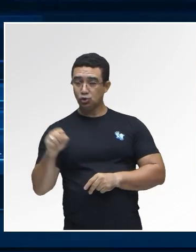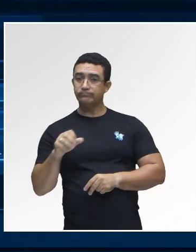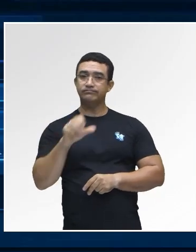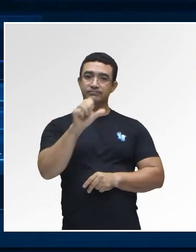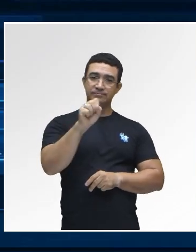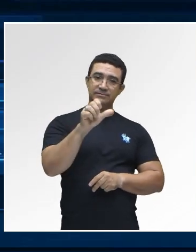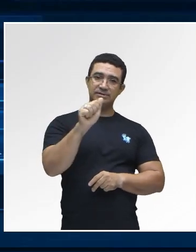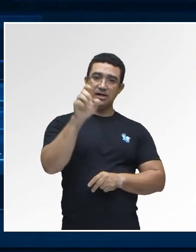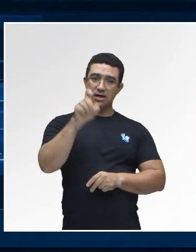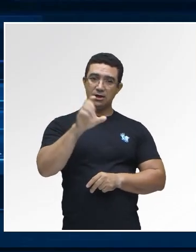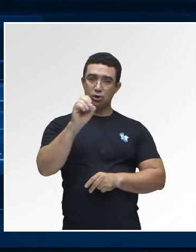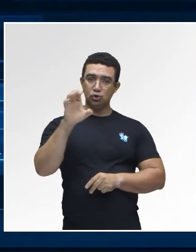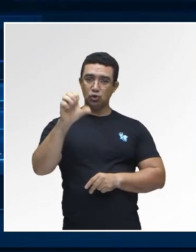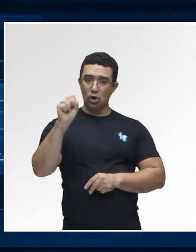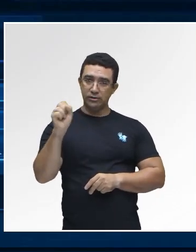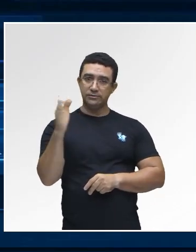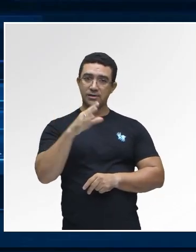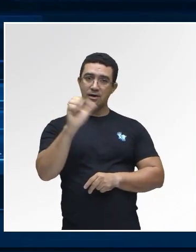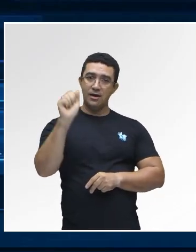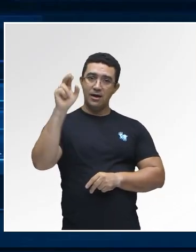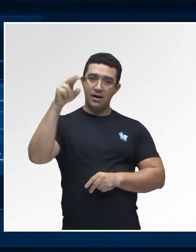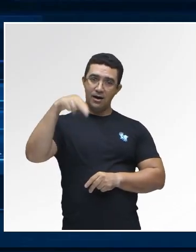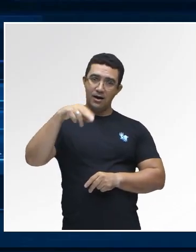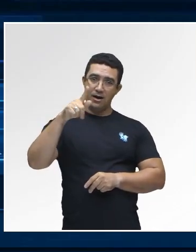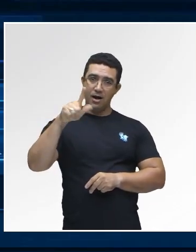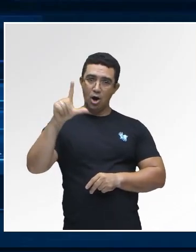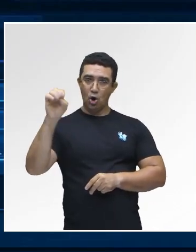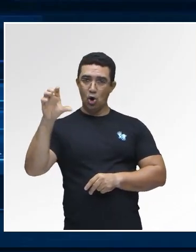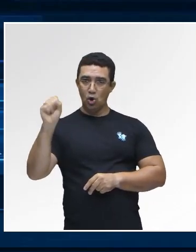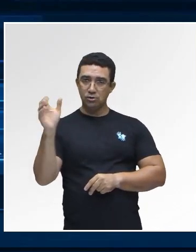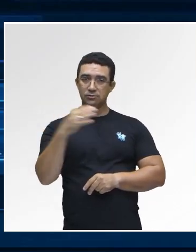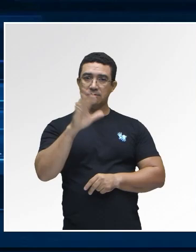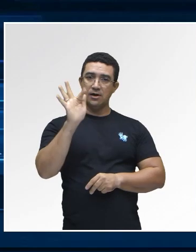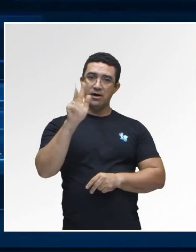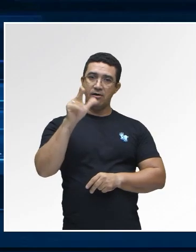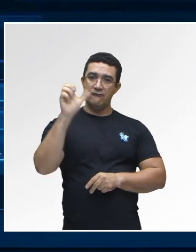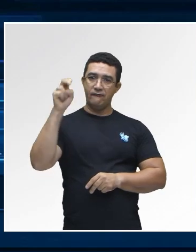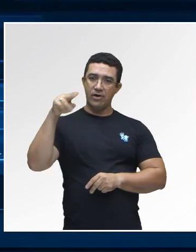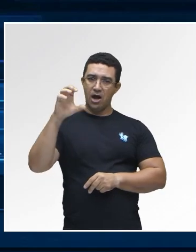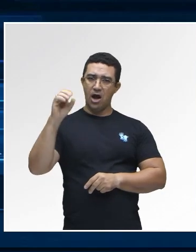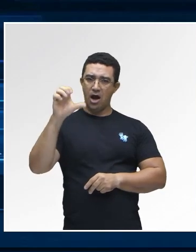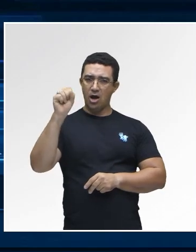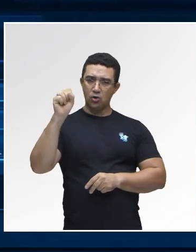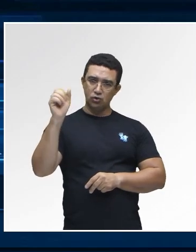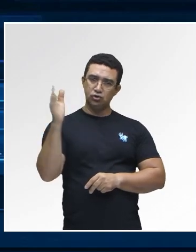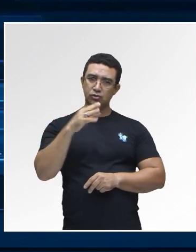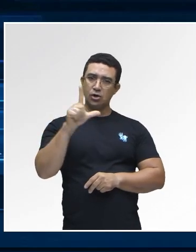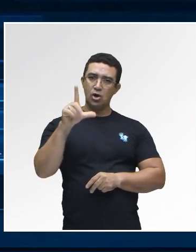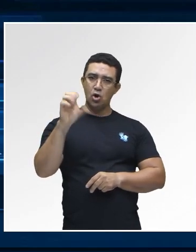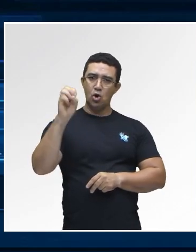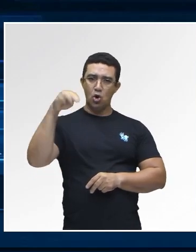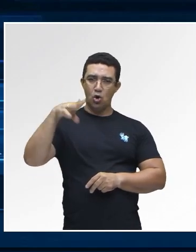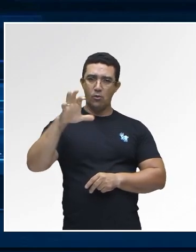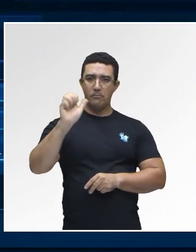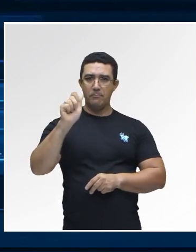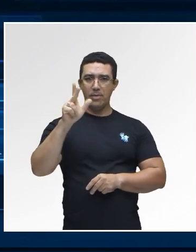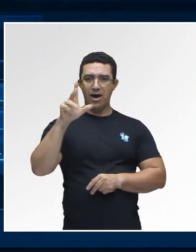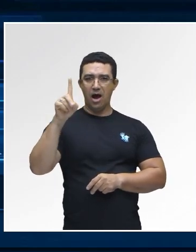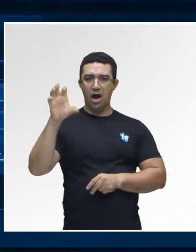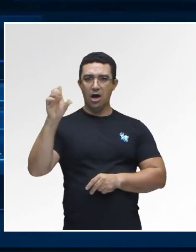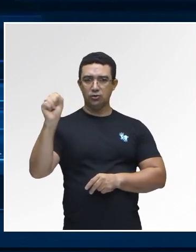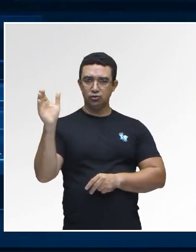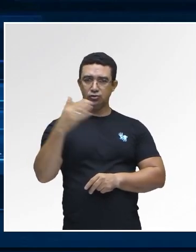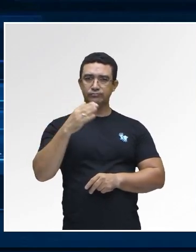lombardos, bungúrdios, visigodos, suevos, vândalos. Vândalos é um povo, tá, minha gente?